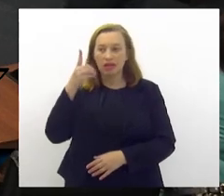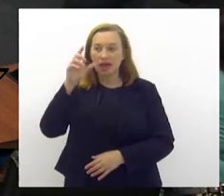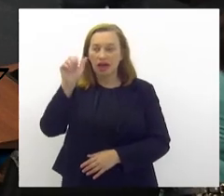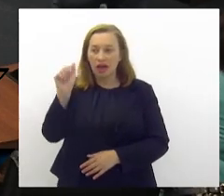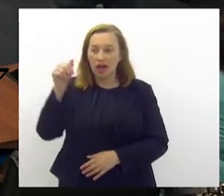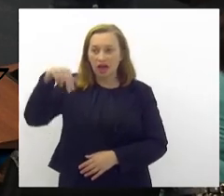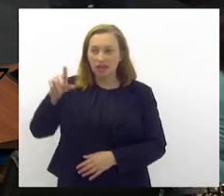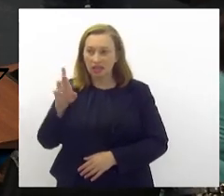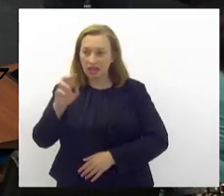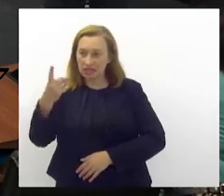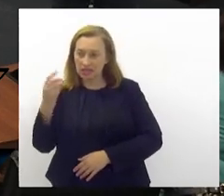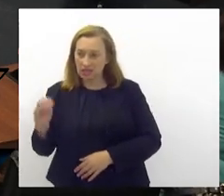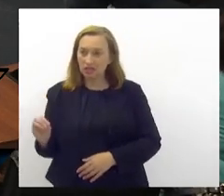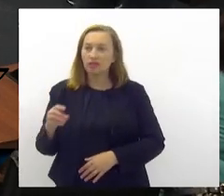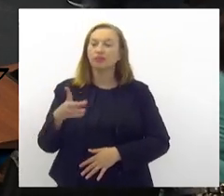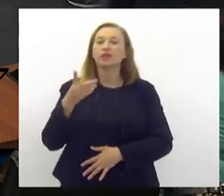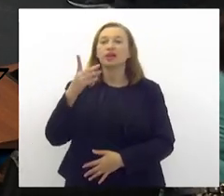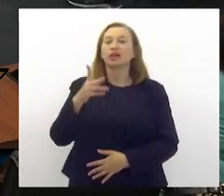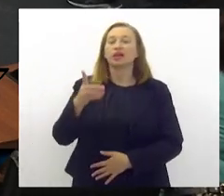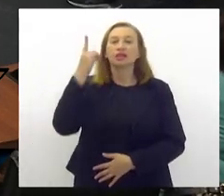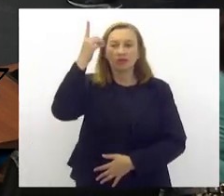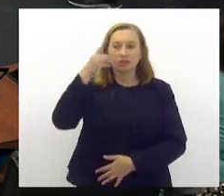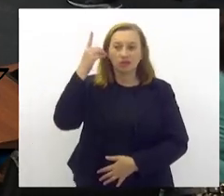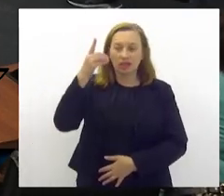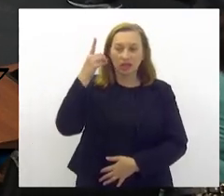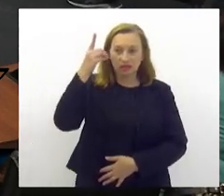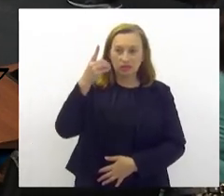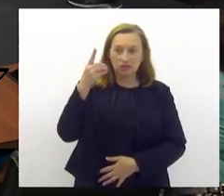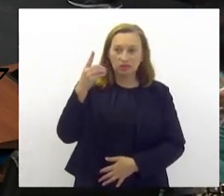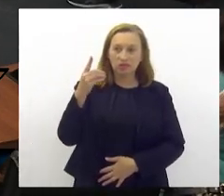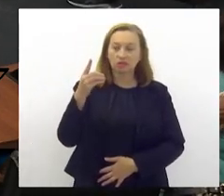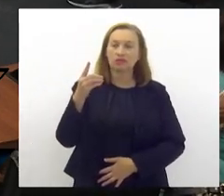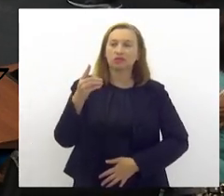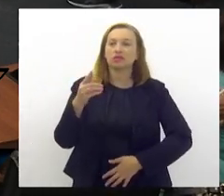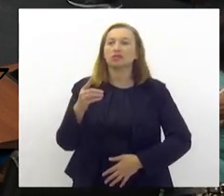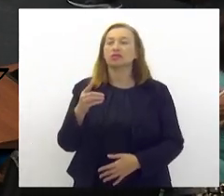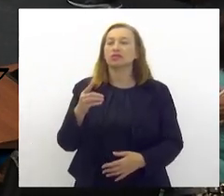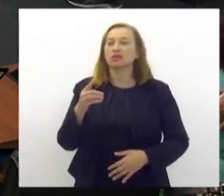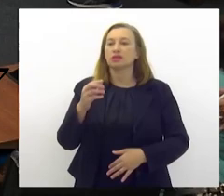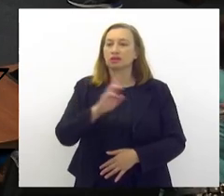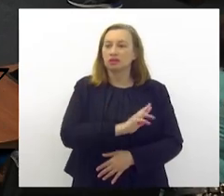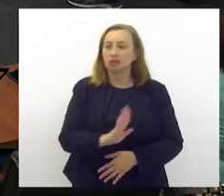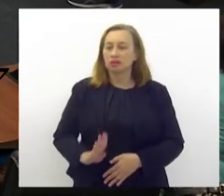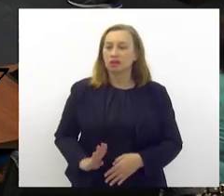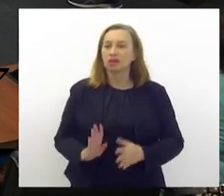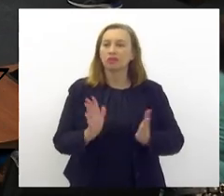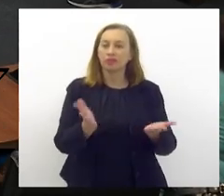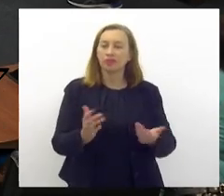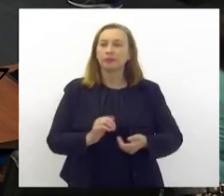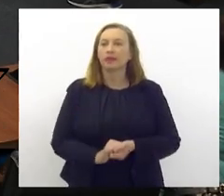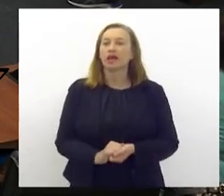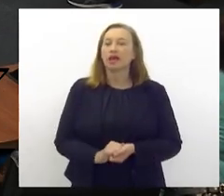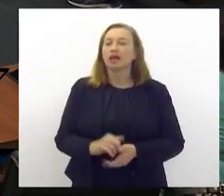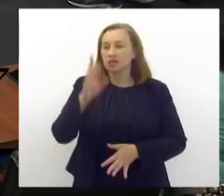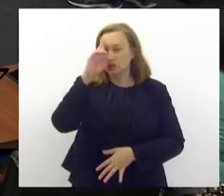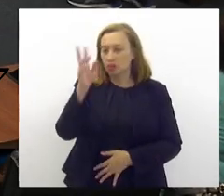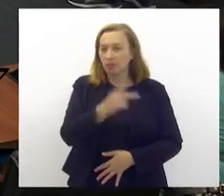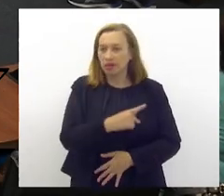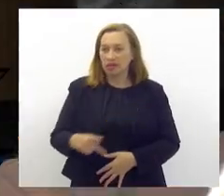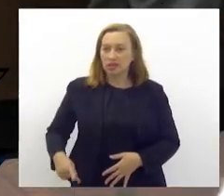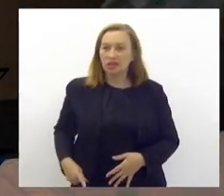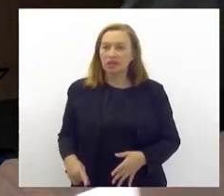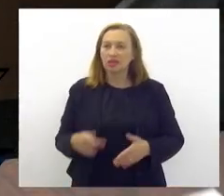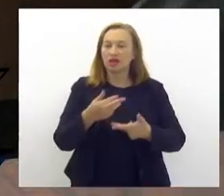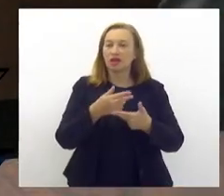Deputado Rodrigo Bacelar, presidente, por favor. Deputado Vinícius Cozzolino. Senhor presidente, o paradoxo citado por